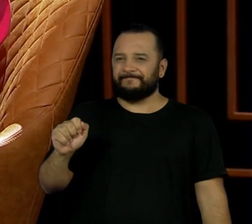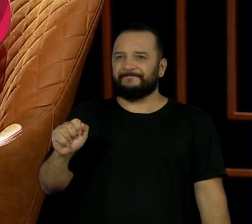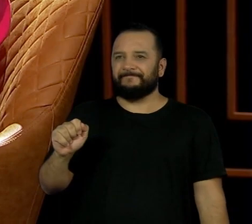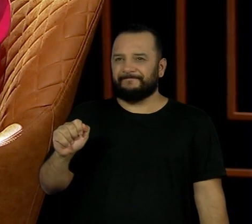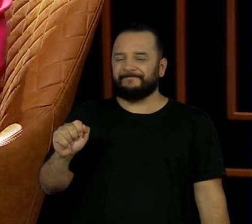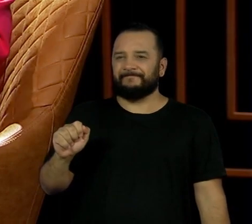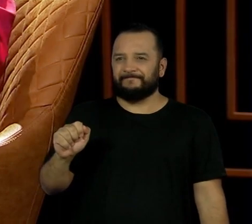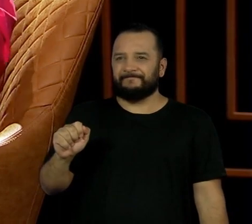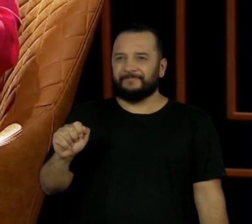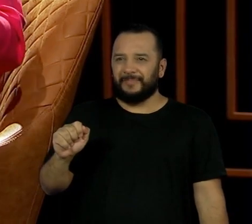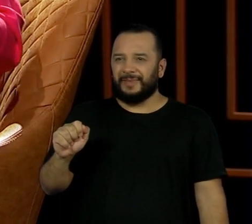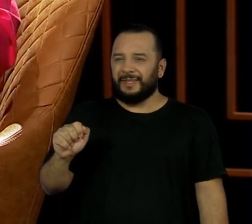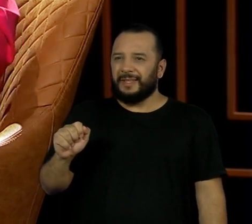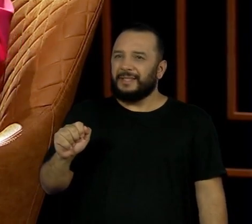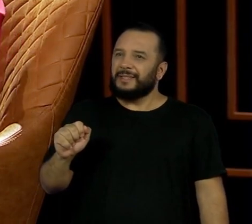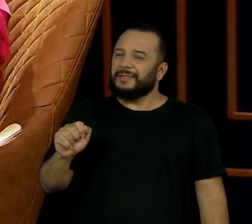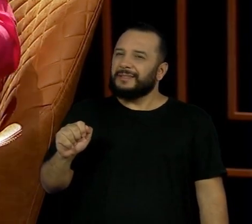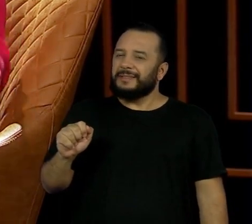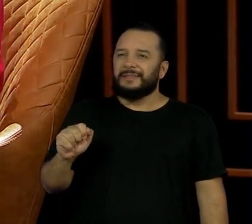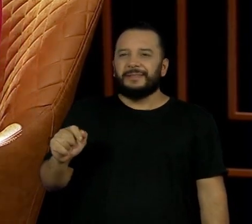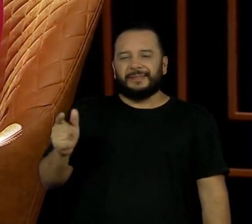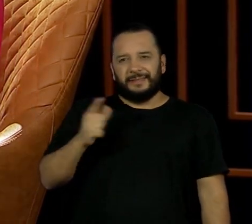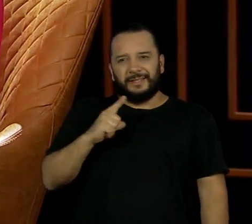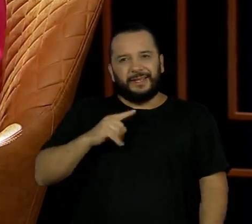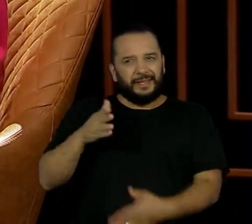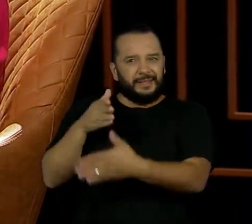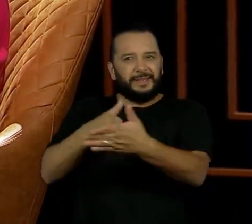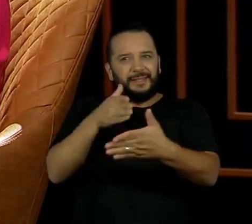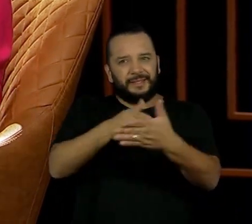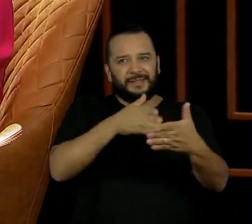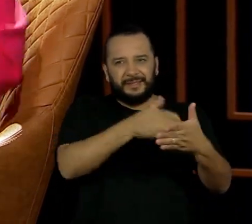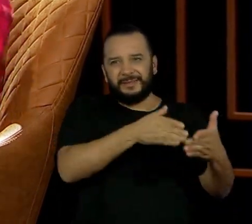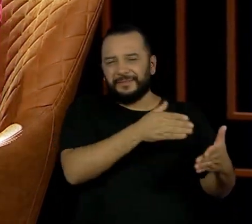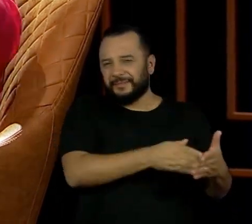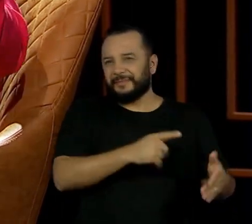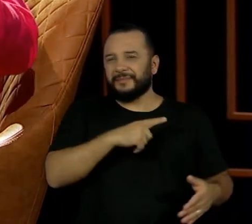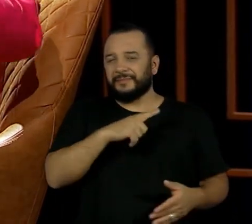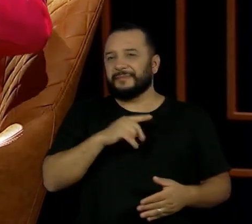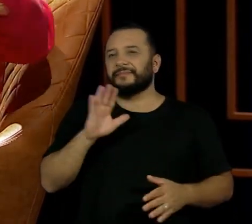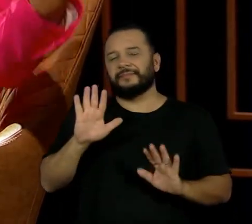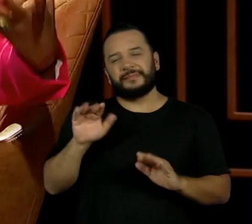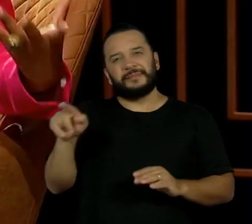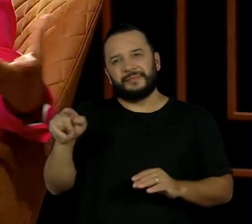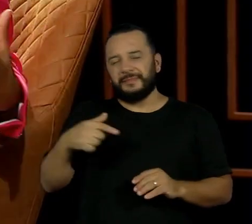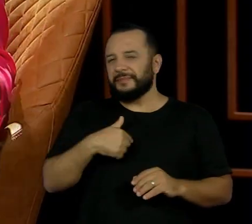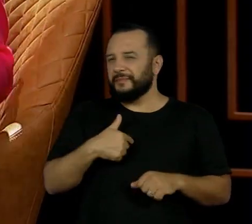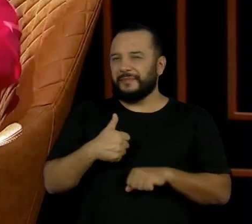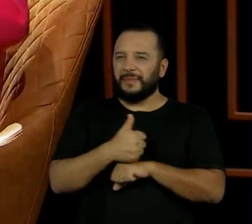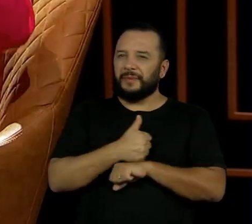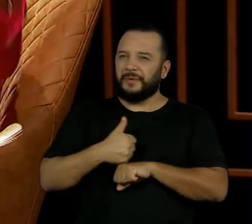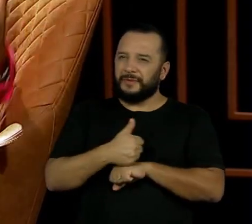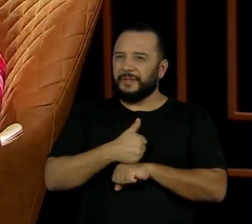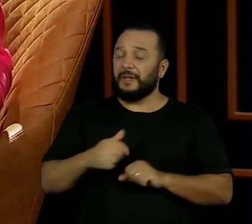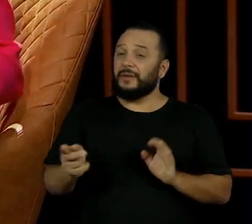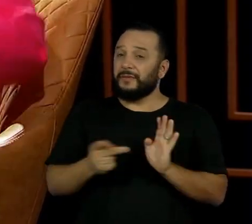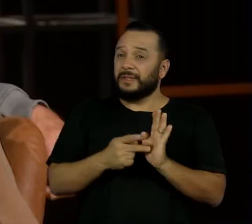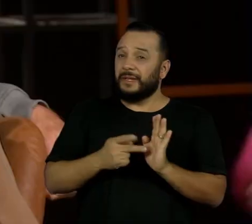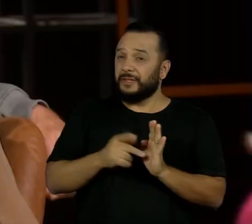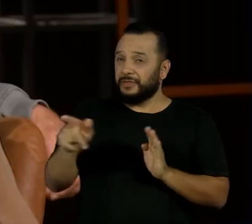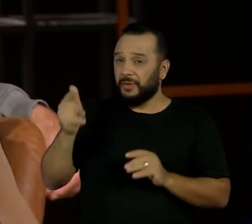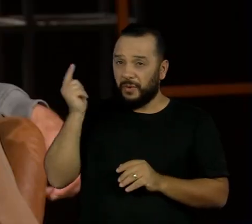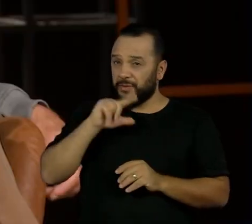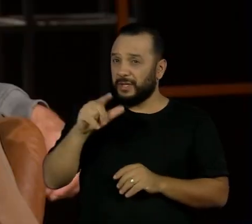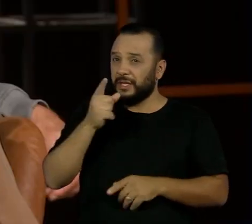que tem 1000 obstáculos ali na frente, mas o talento dela é maior que tudo, e ela vence, e